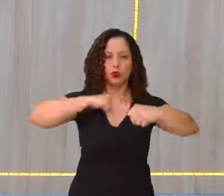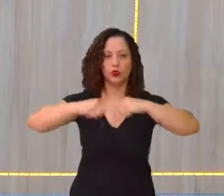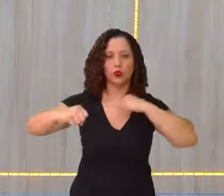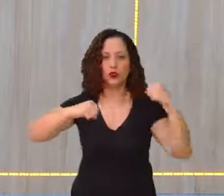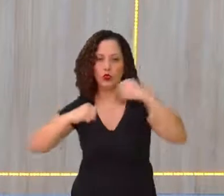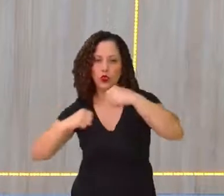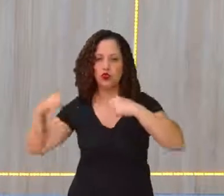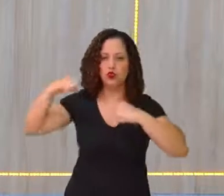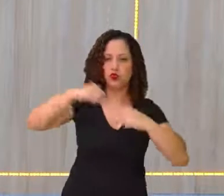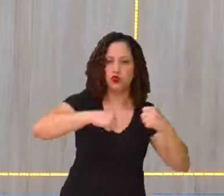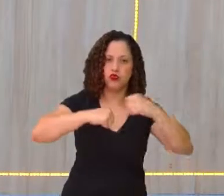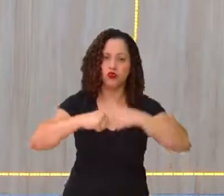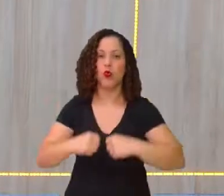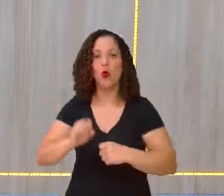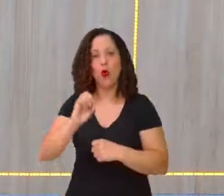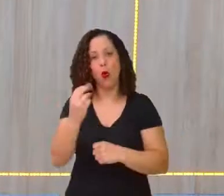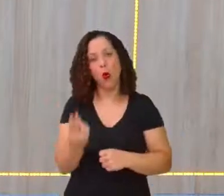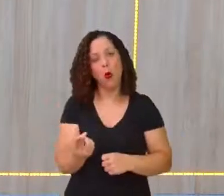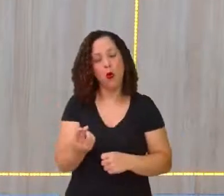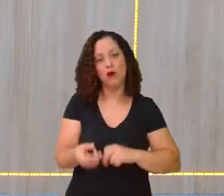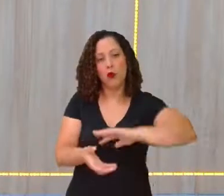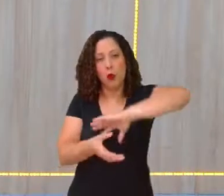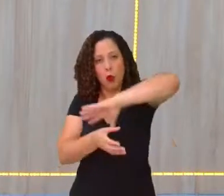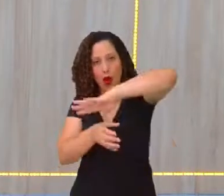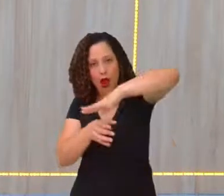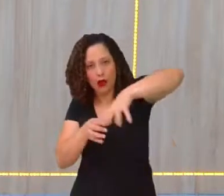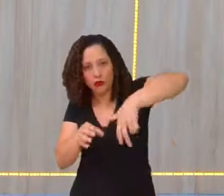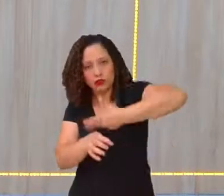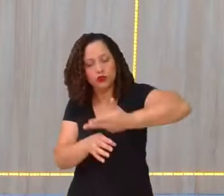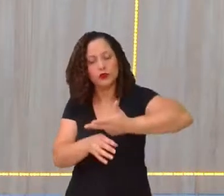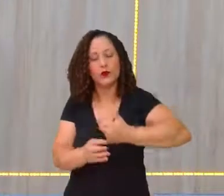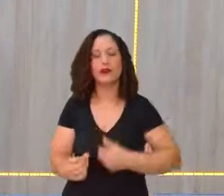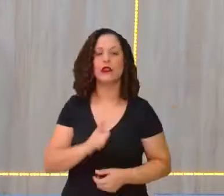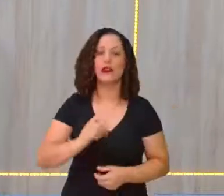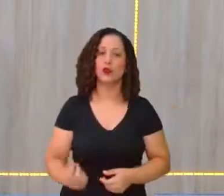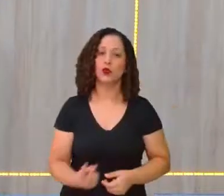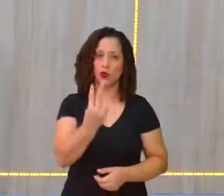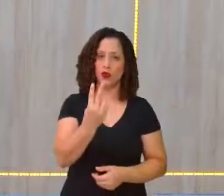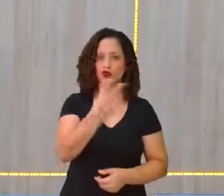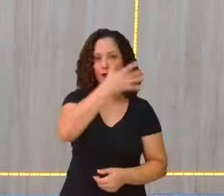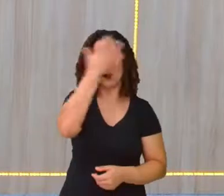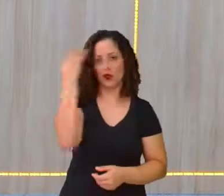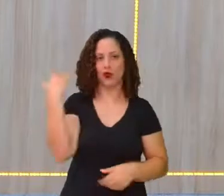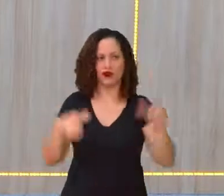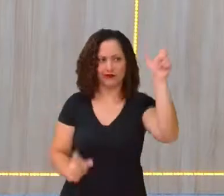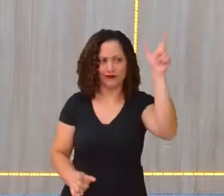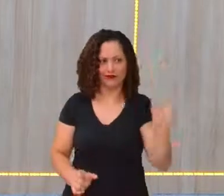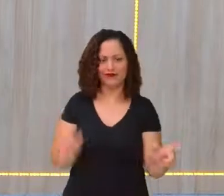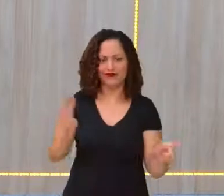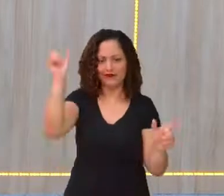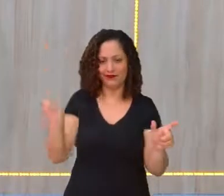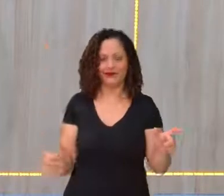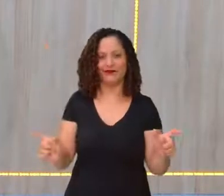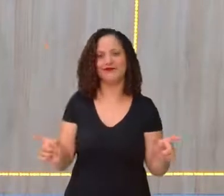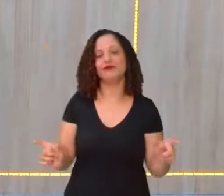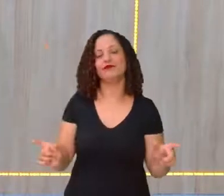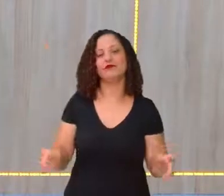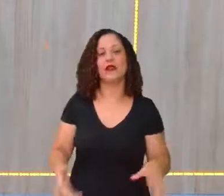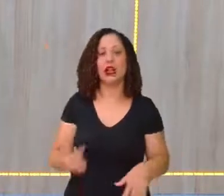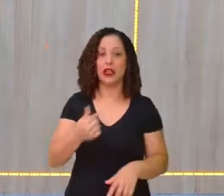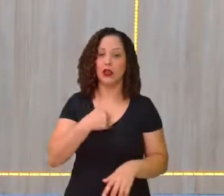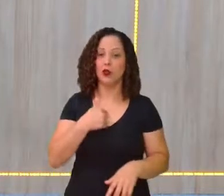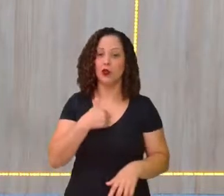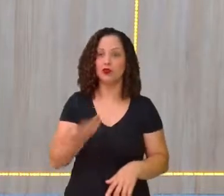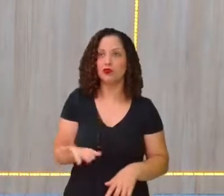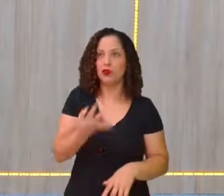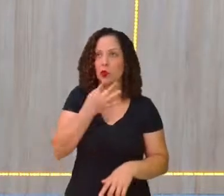entre duas pessoas, né? Vocês não vão ver aí, pelo menos eu não conheço. Se tiver e alguém conhecer aí, por favor, me